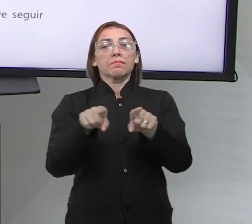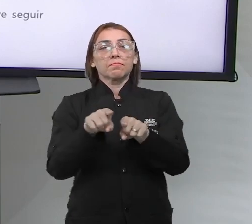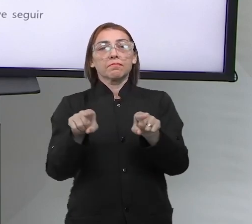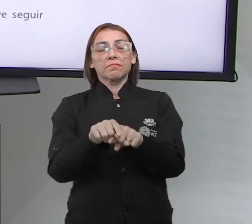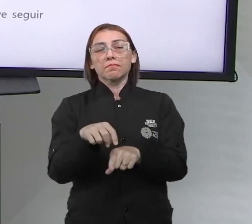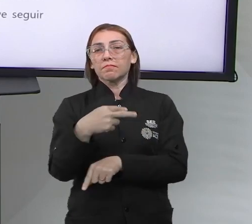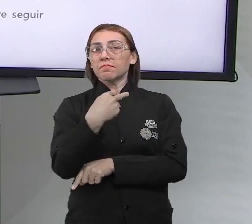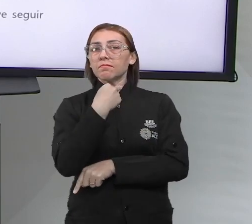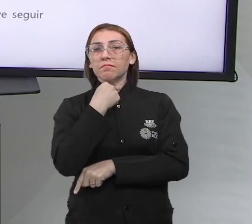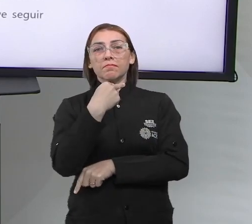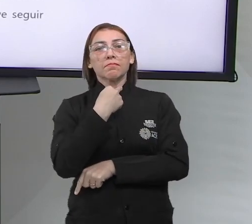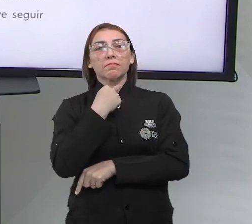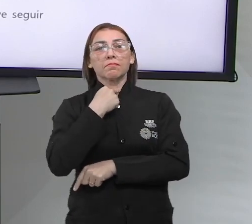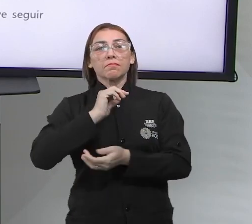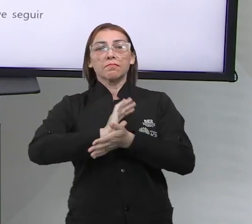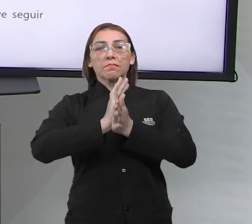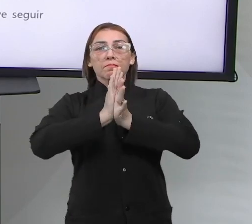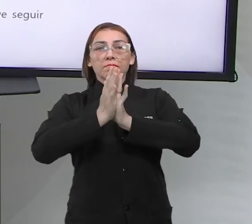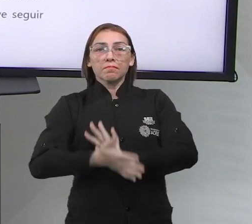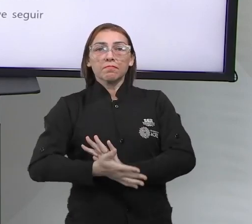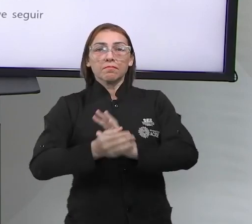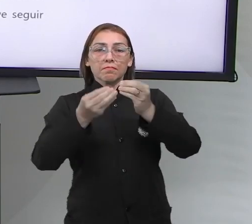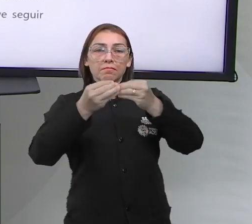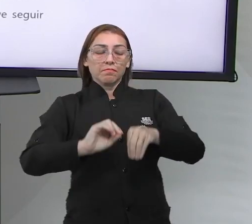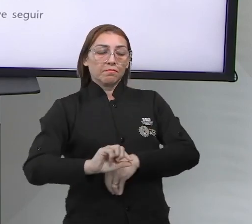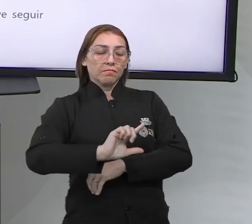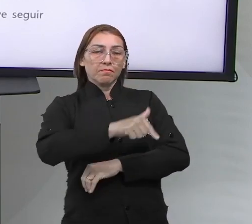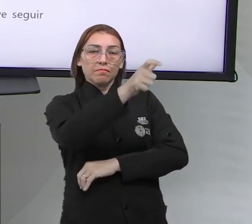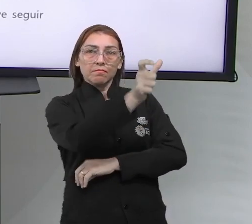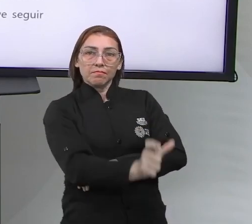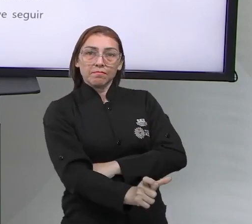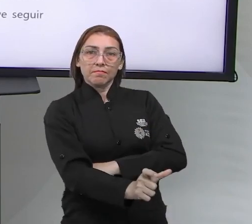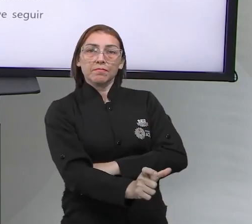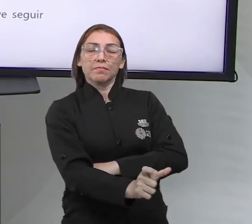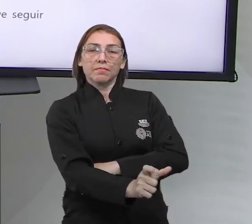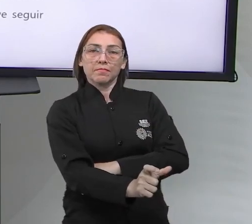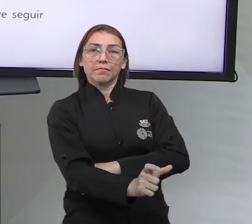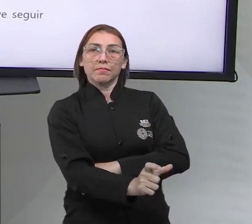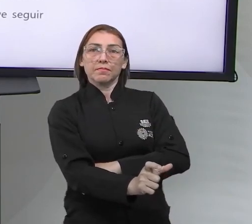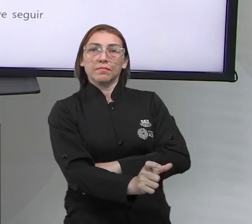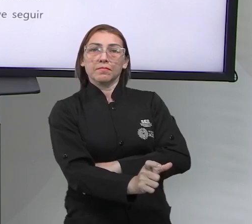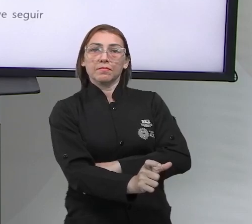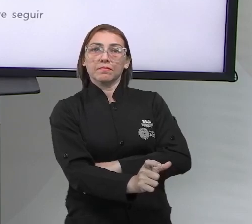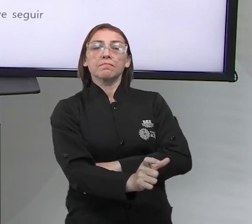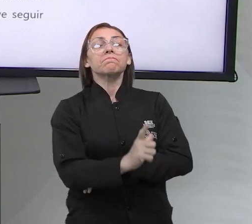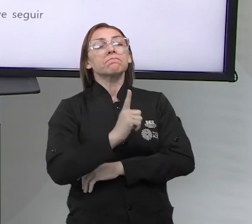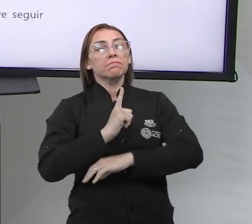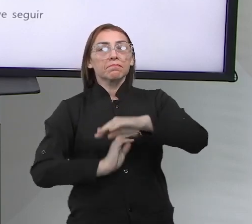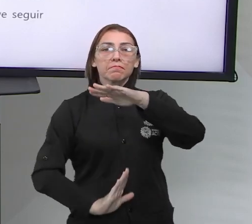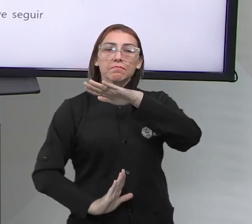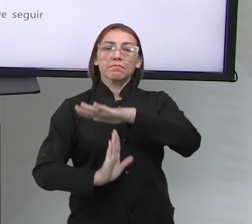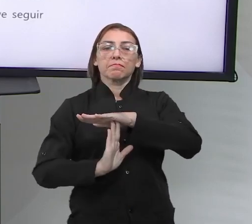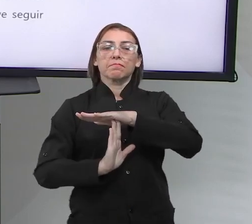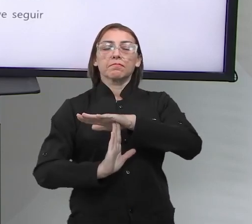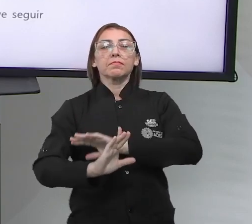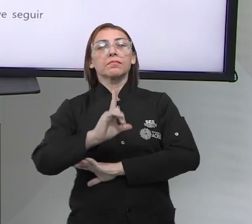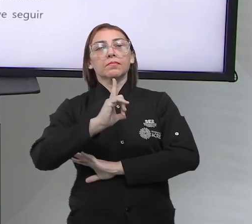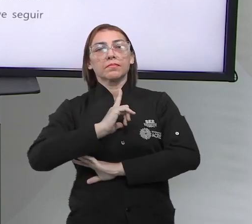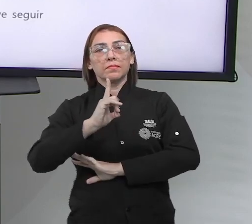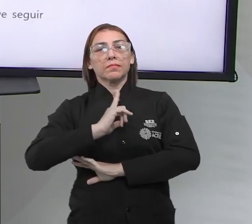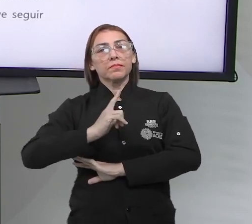não pode agredir e gerar prejuízos a alguém. Há limites, há